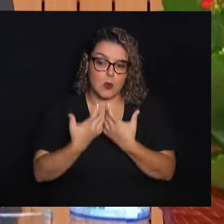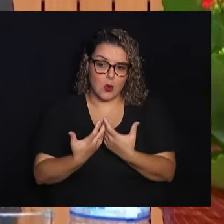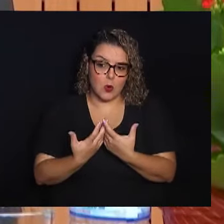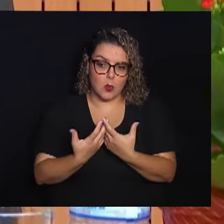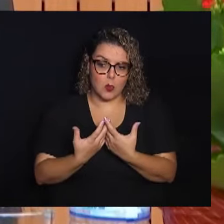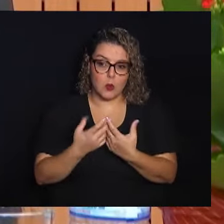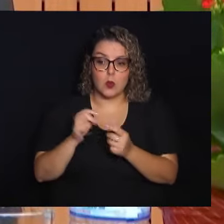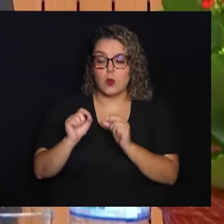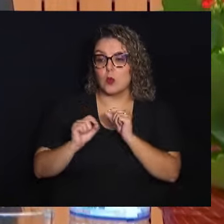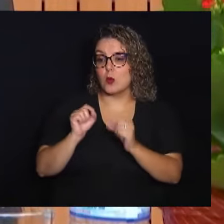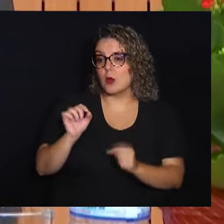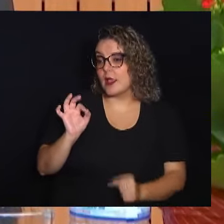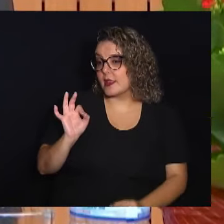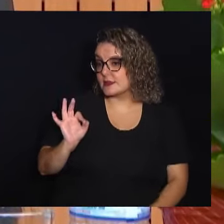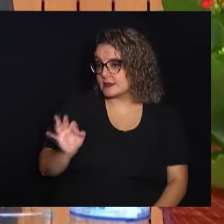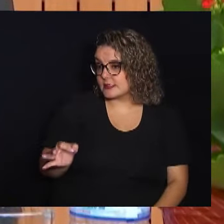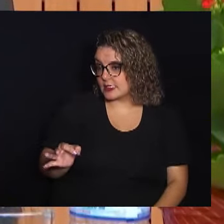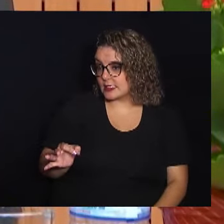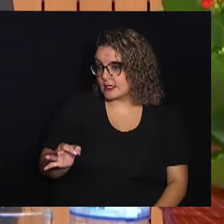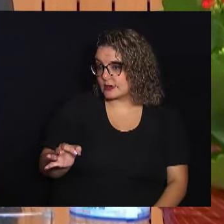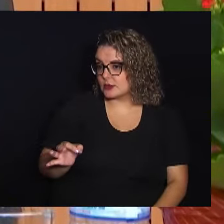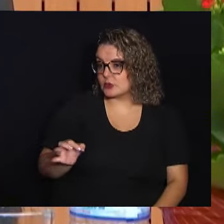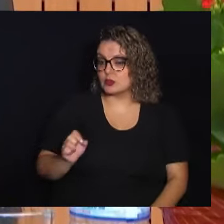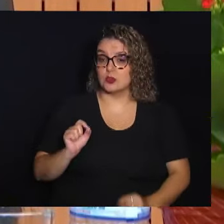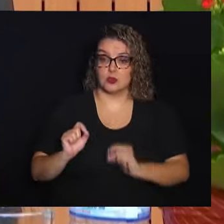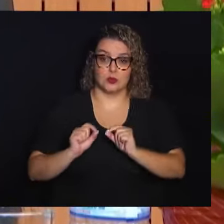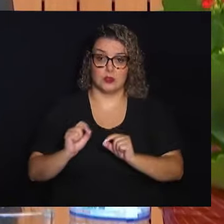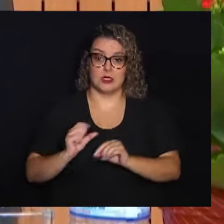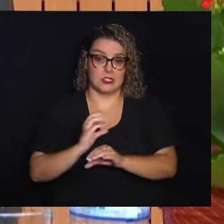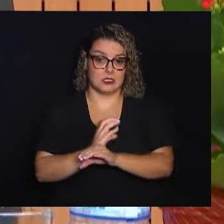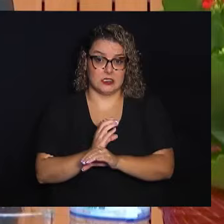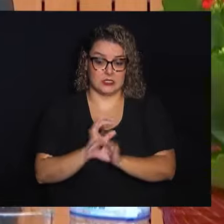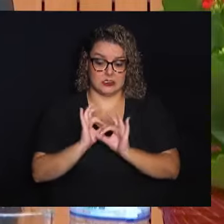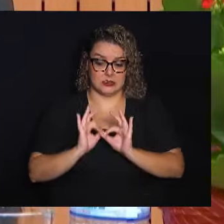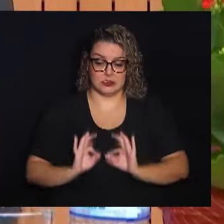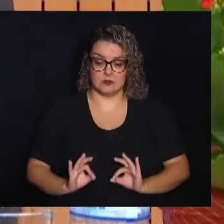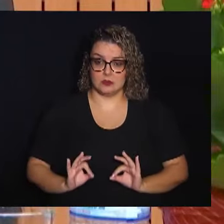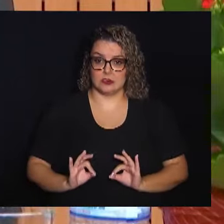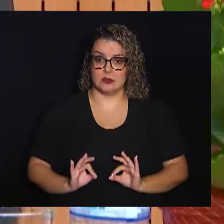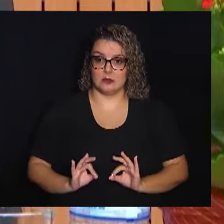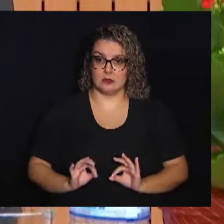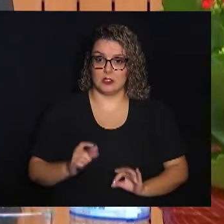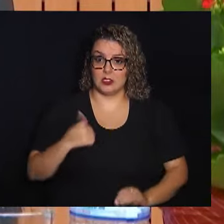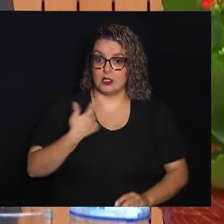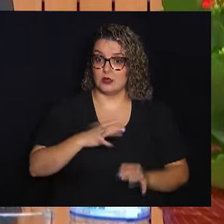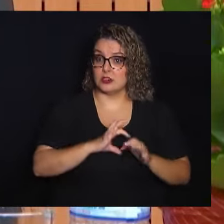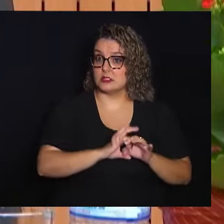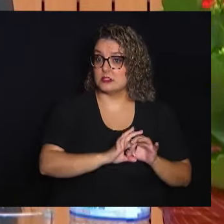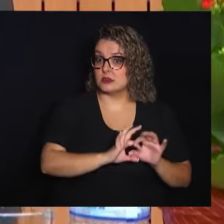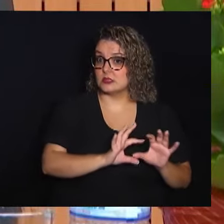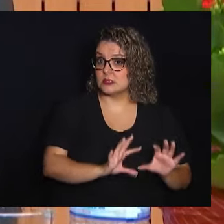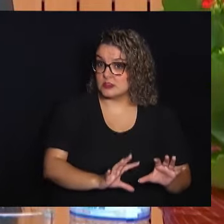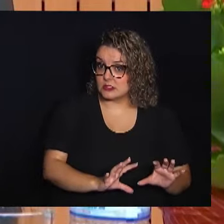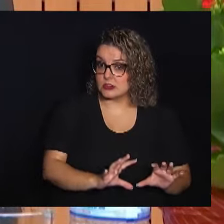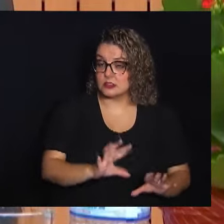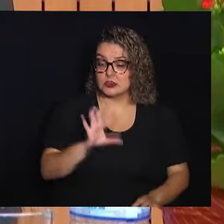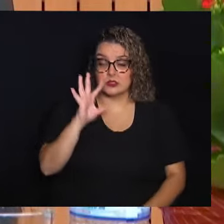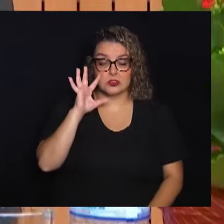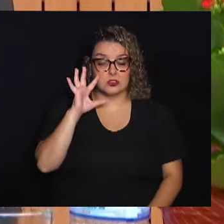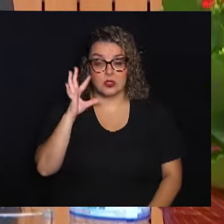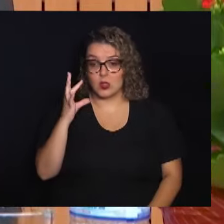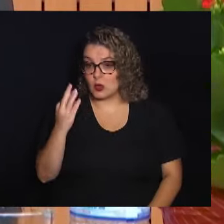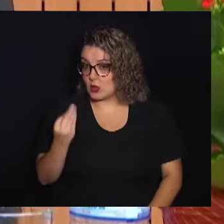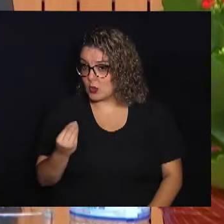bom do que é certo do que é civilizado e a gente deixa